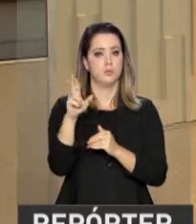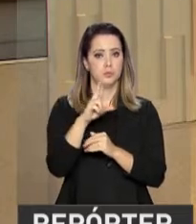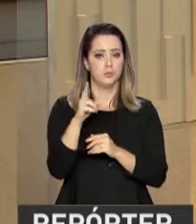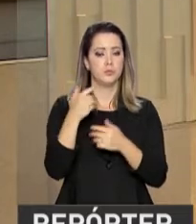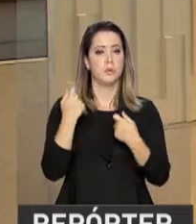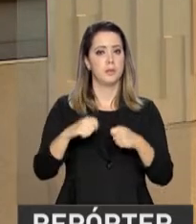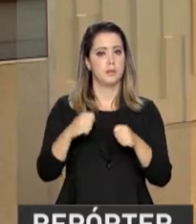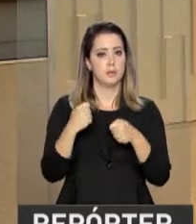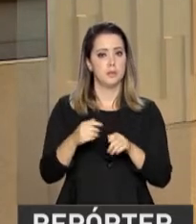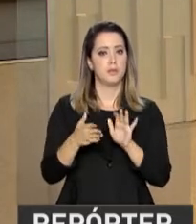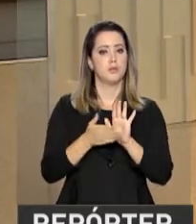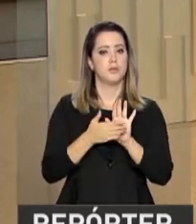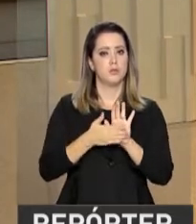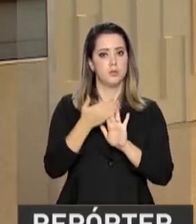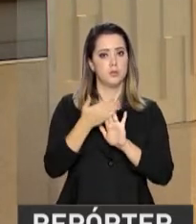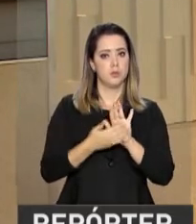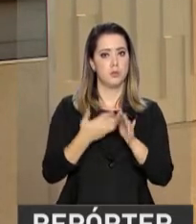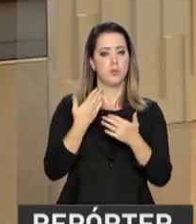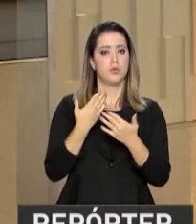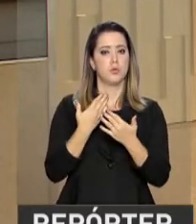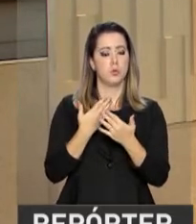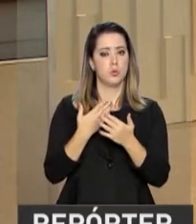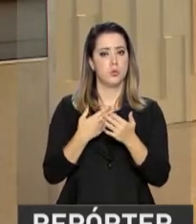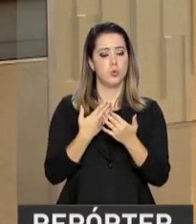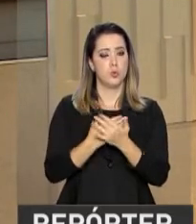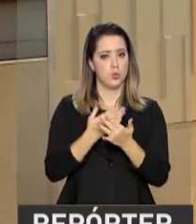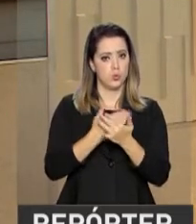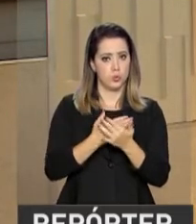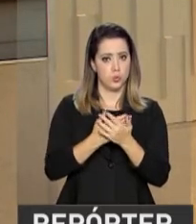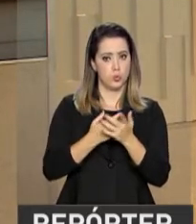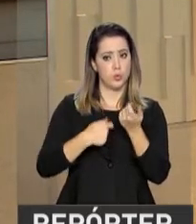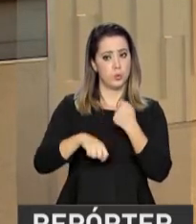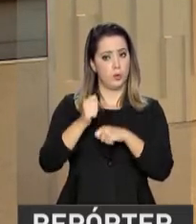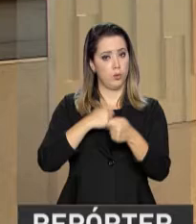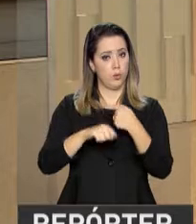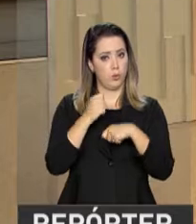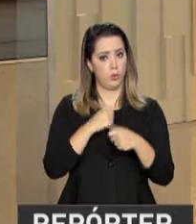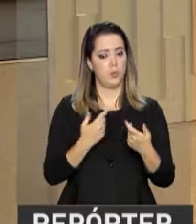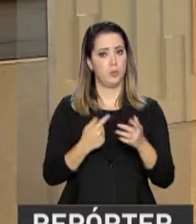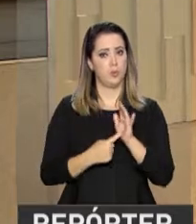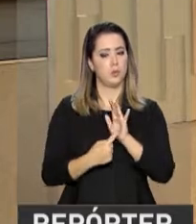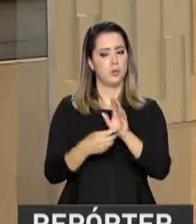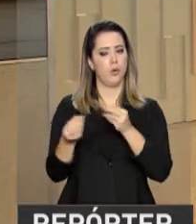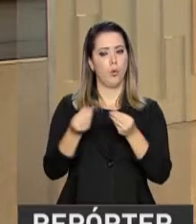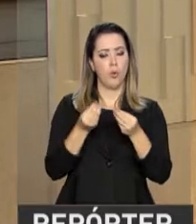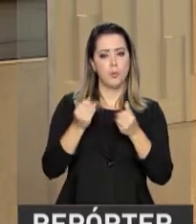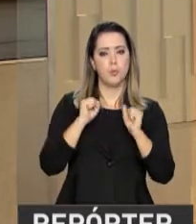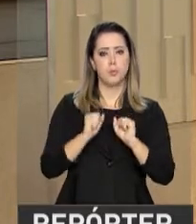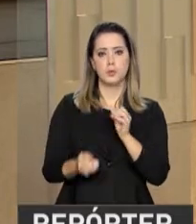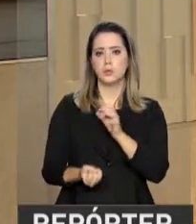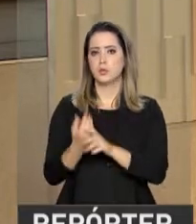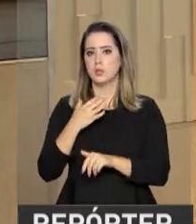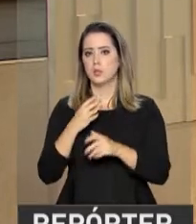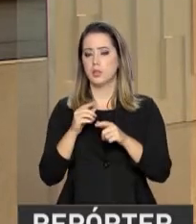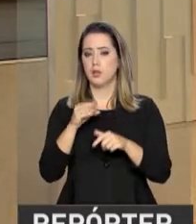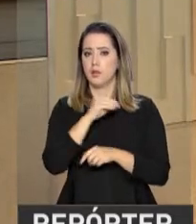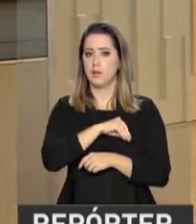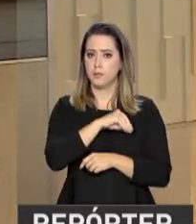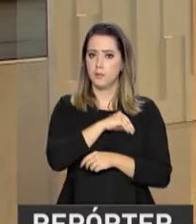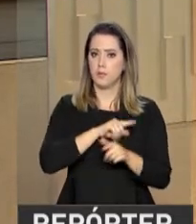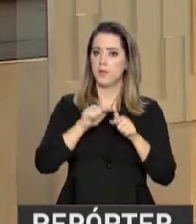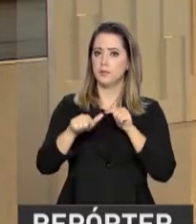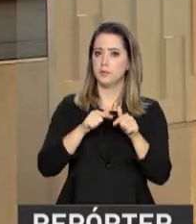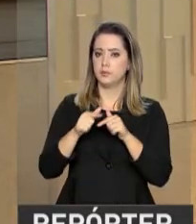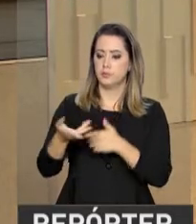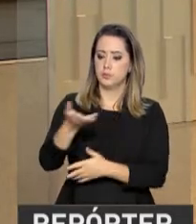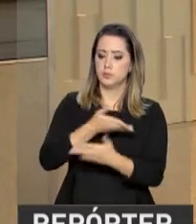devem apresentar o estudo de impacto econômico a idéia é mostrar como a produção cultural pode gerar renda empregos